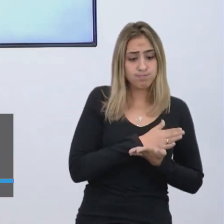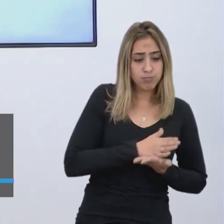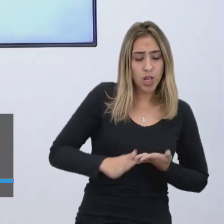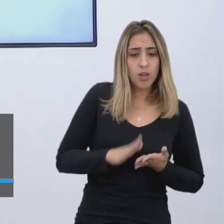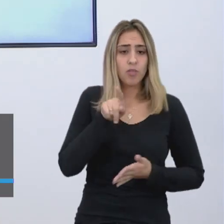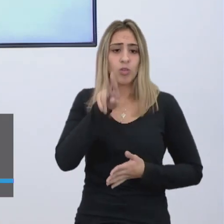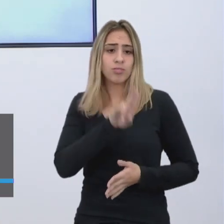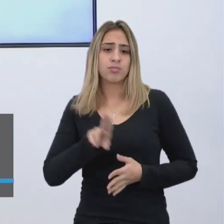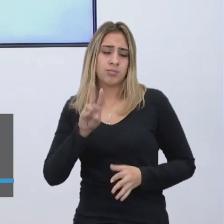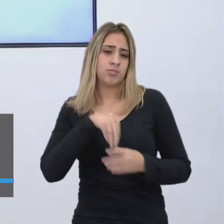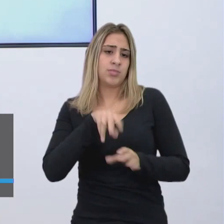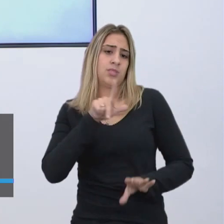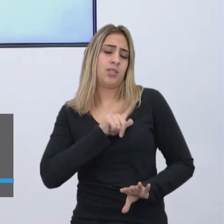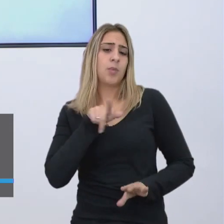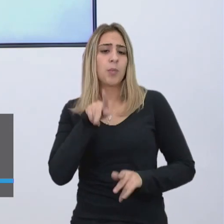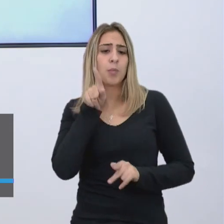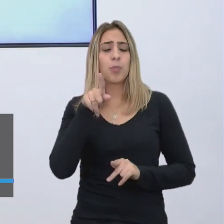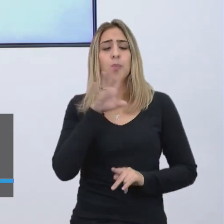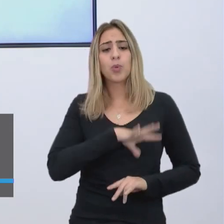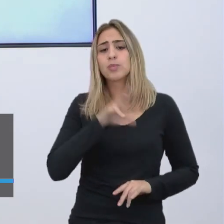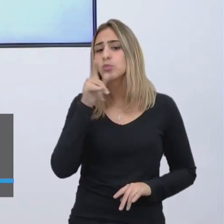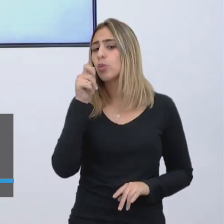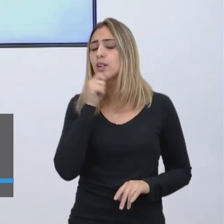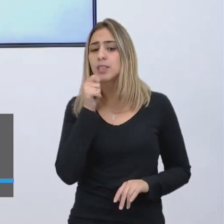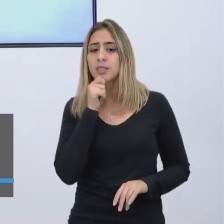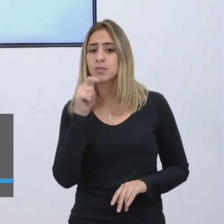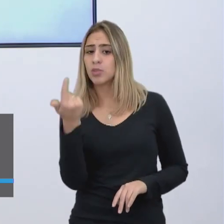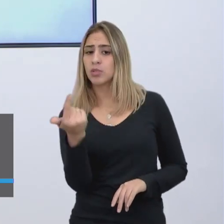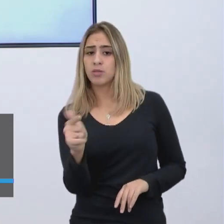foram internalizados. Os portugueses, por exemplo, não têm tantos